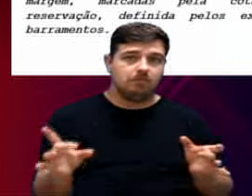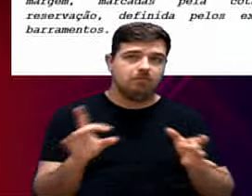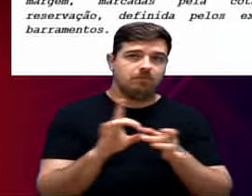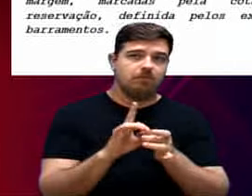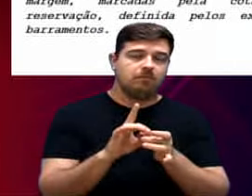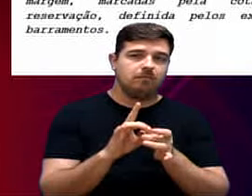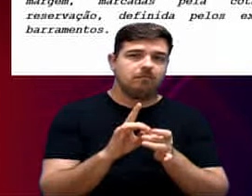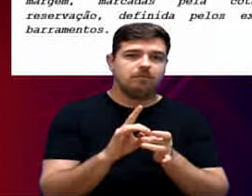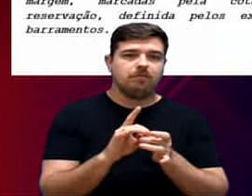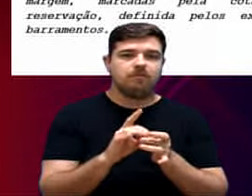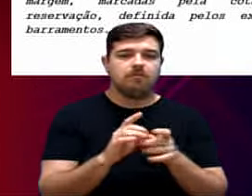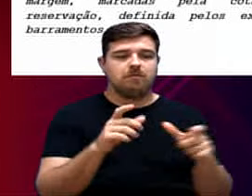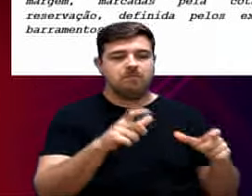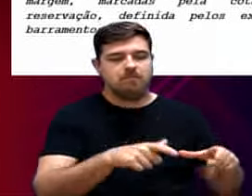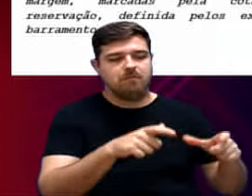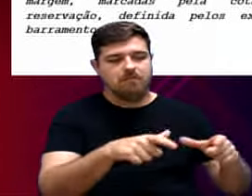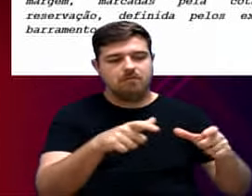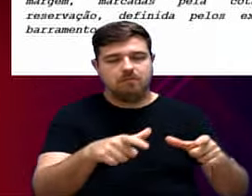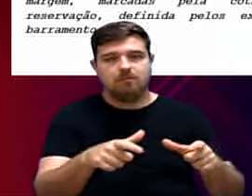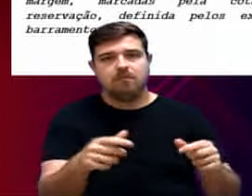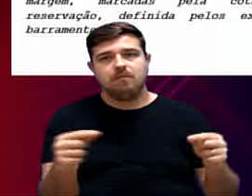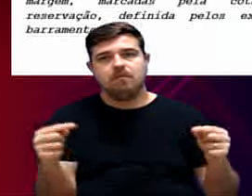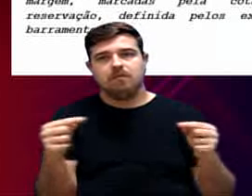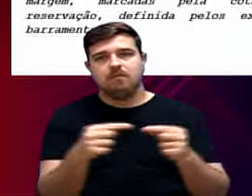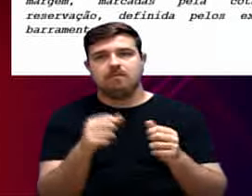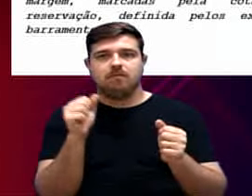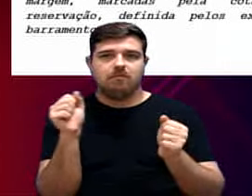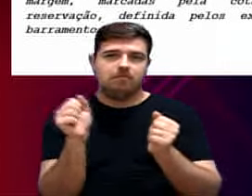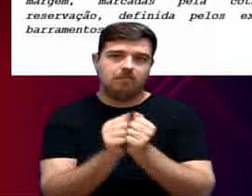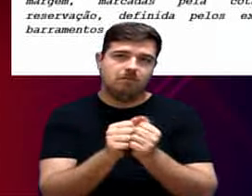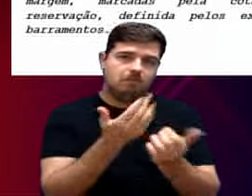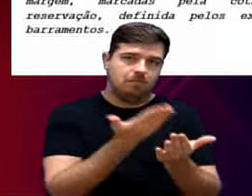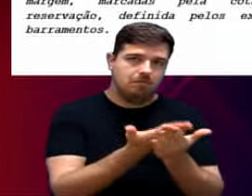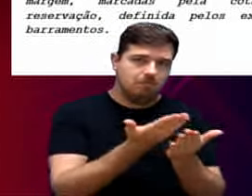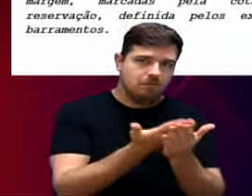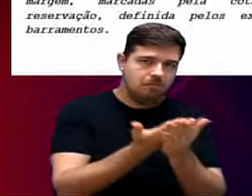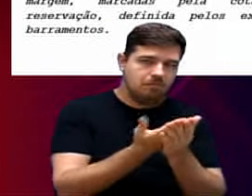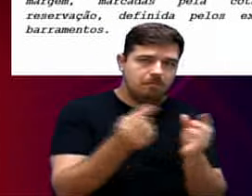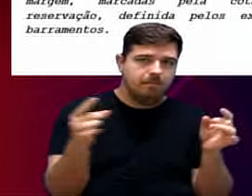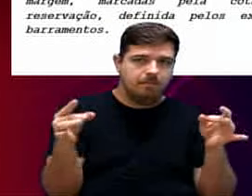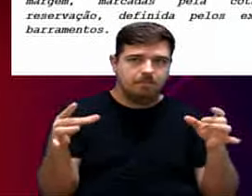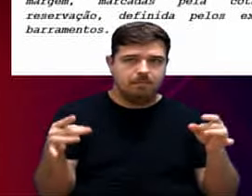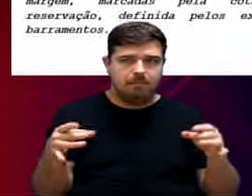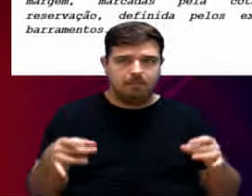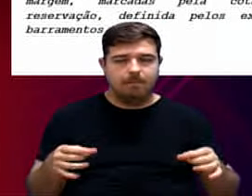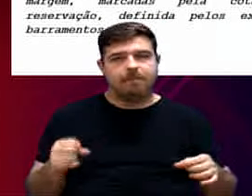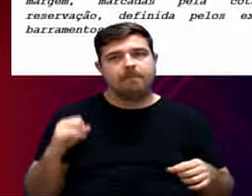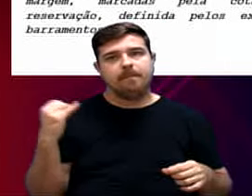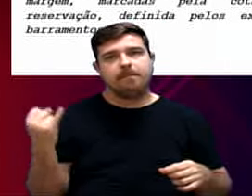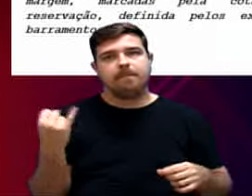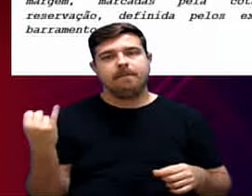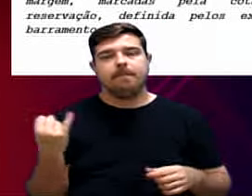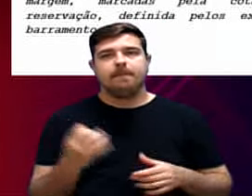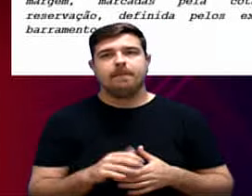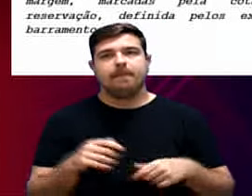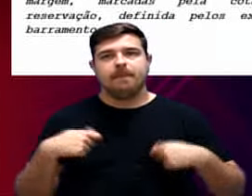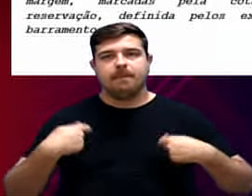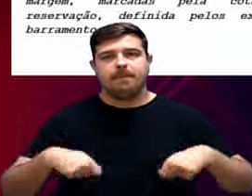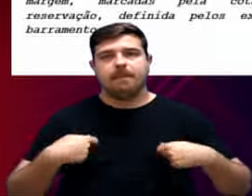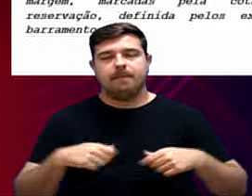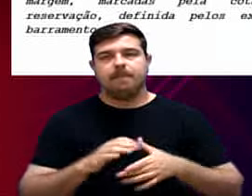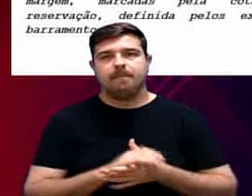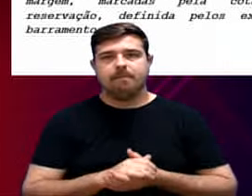vincular as áreas de varza com estudos específicos de e